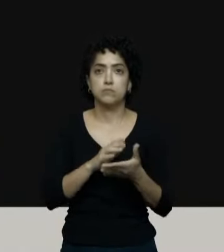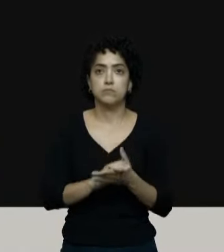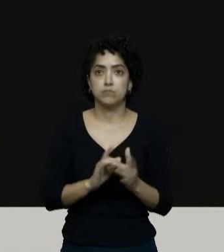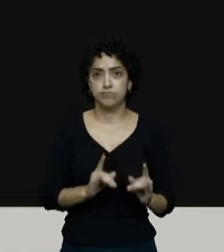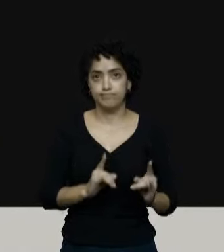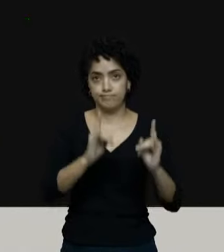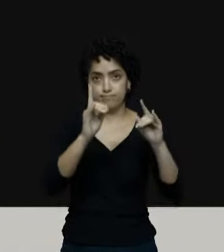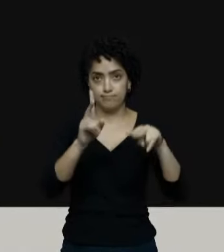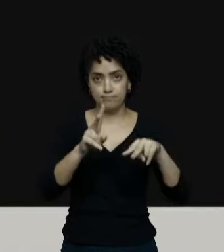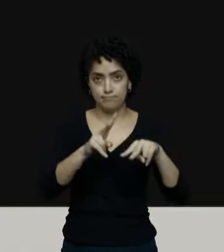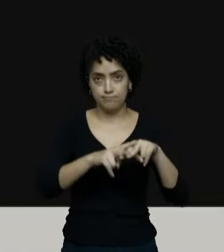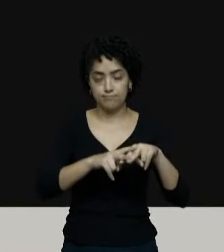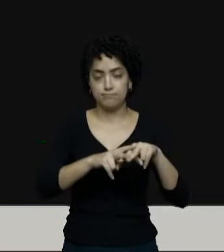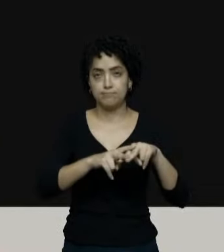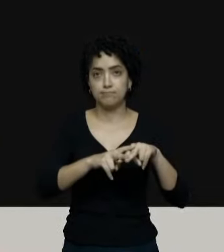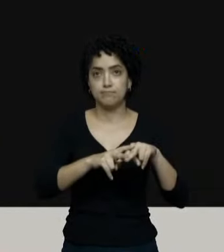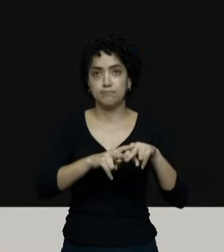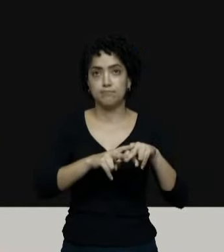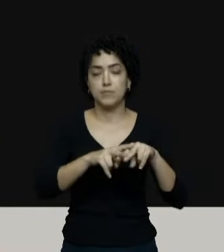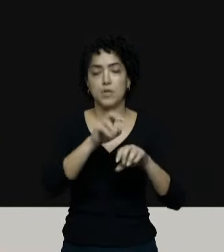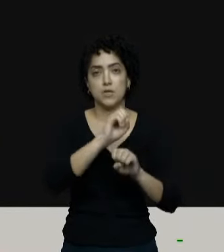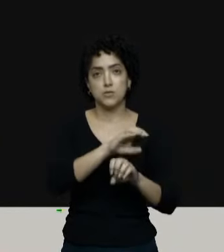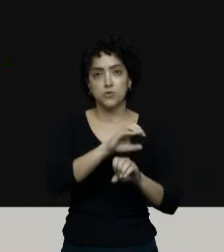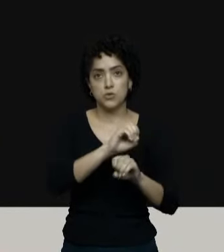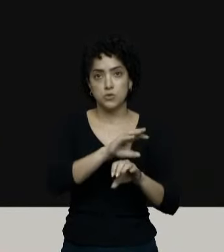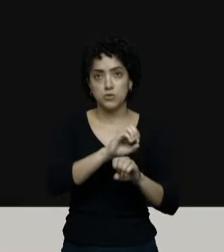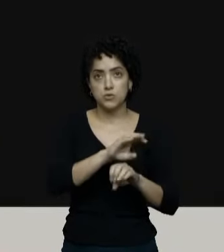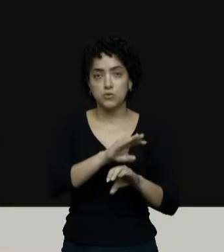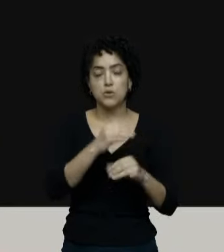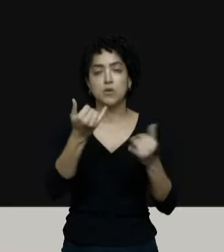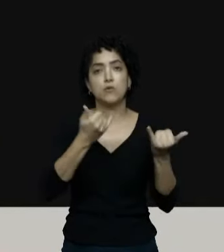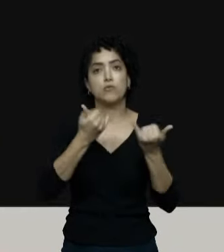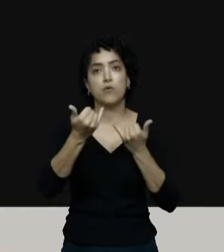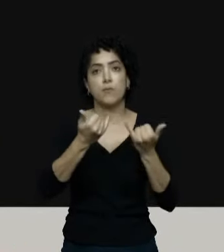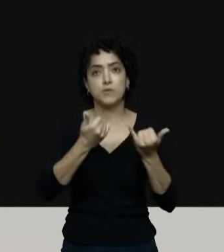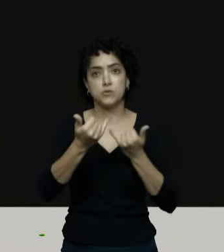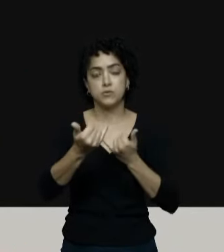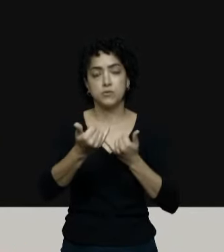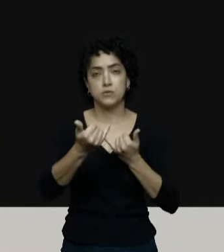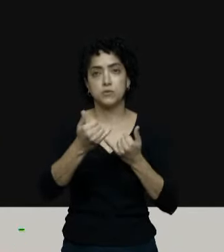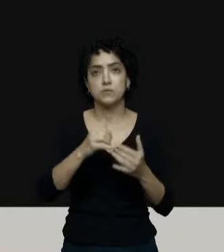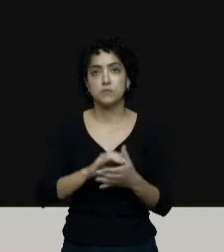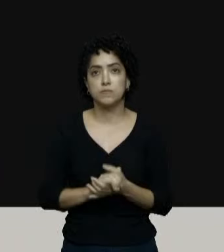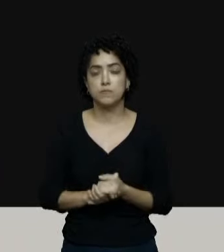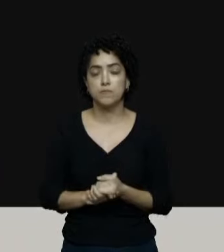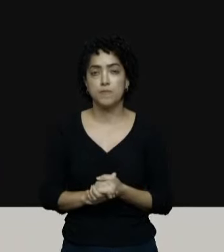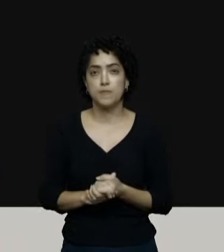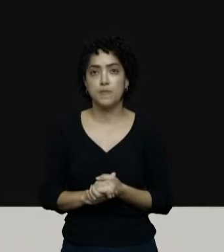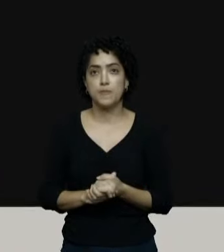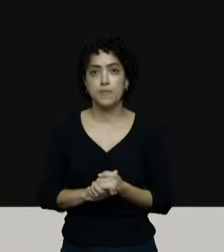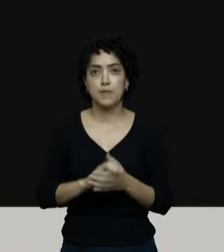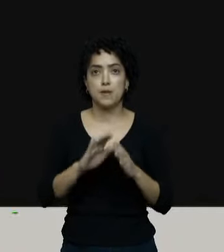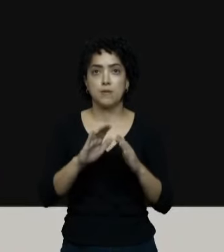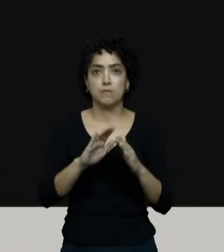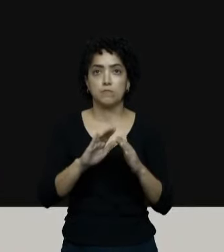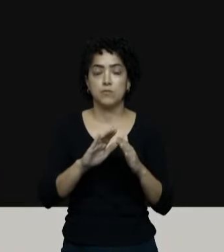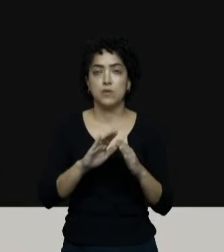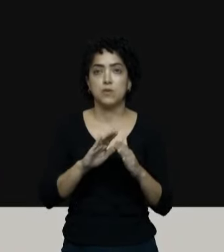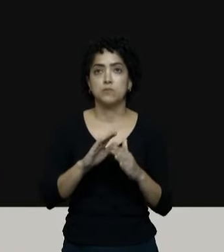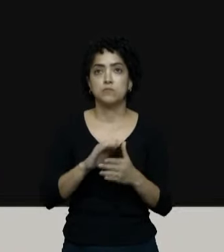e Socioeducativa informações acerca da, de escoltas